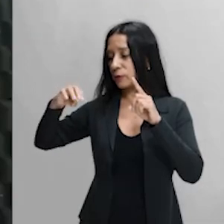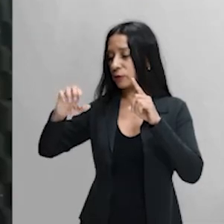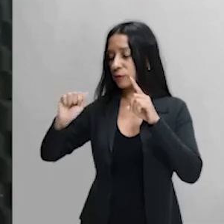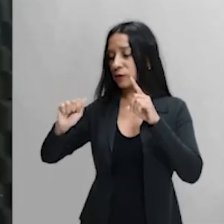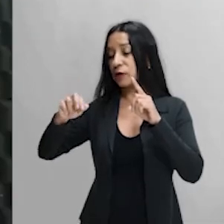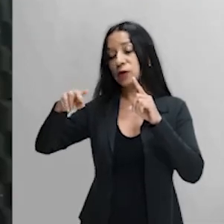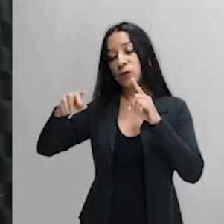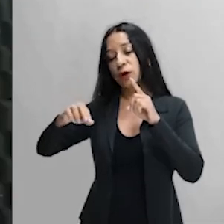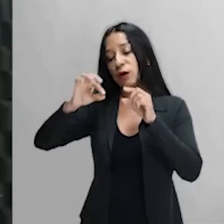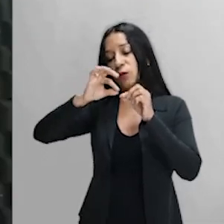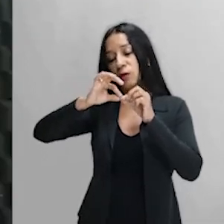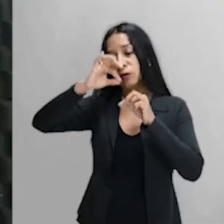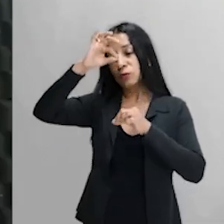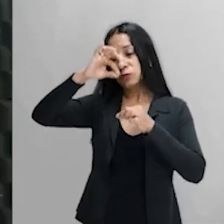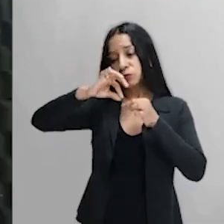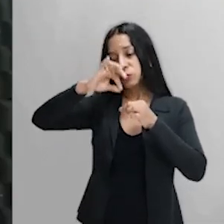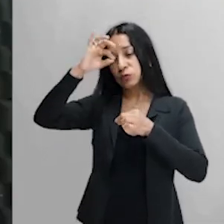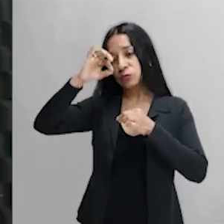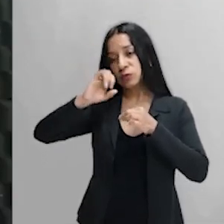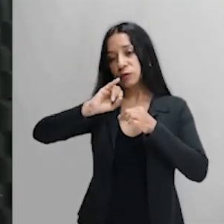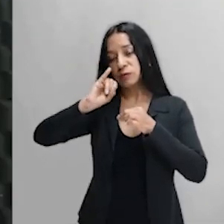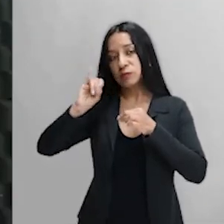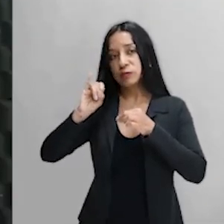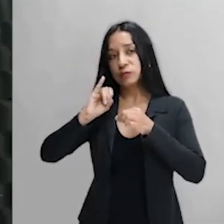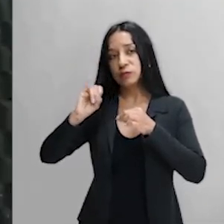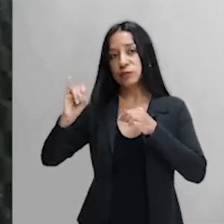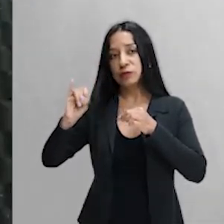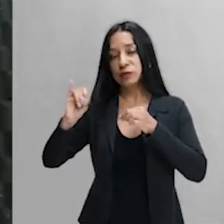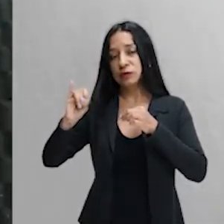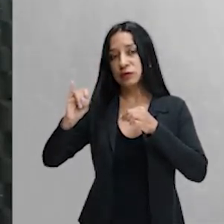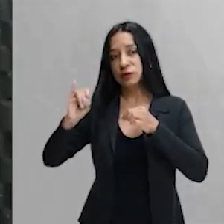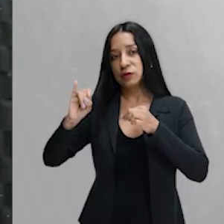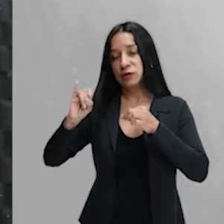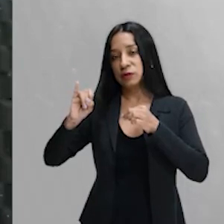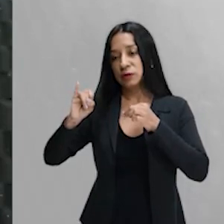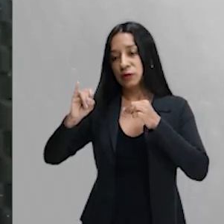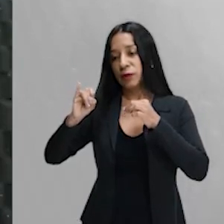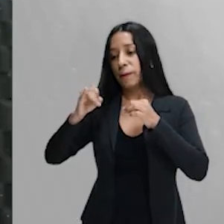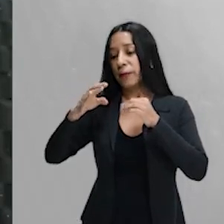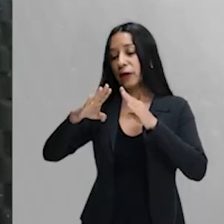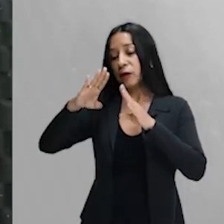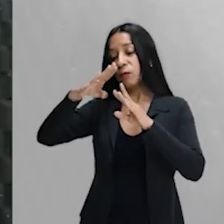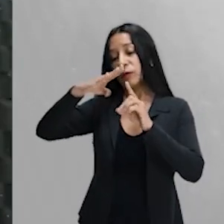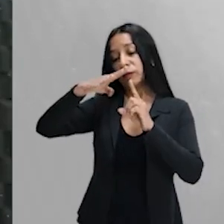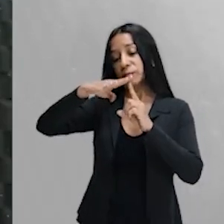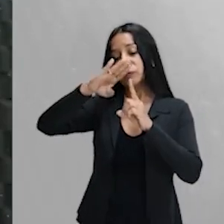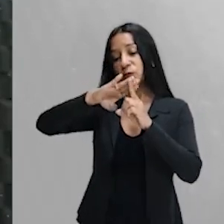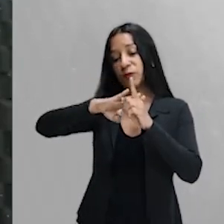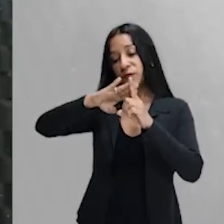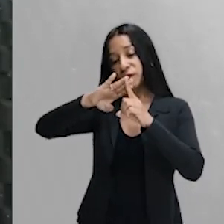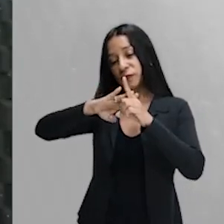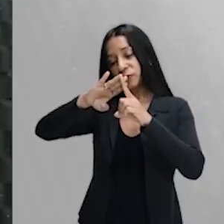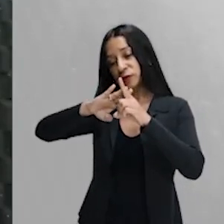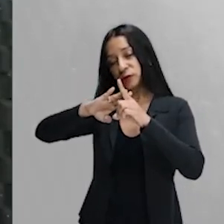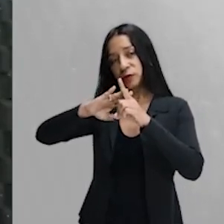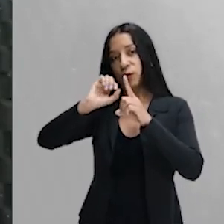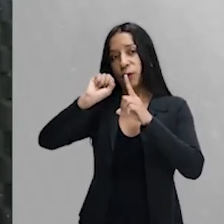cá, vamos fazer aqui, pegar uma face lateral, né? Eu posso